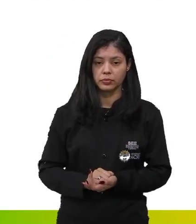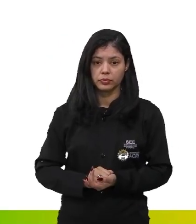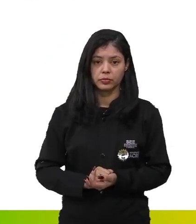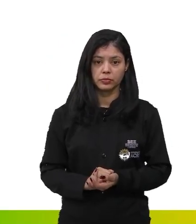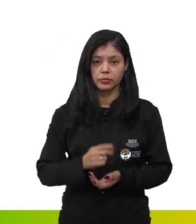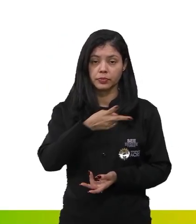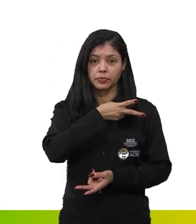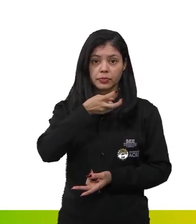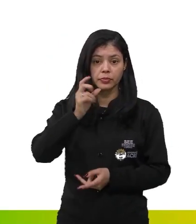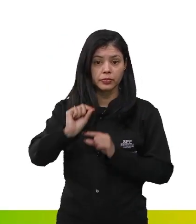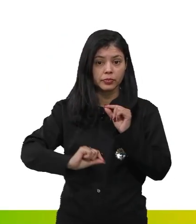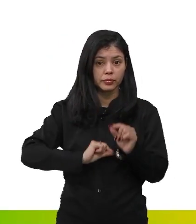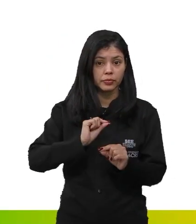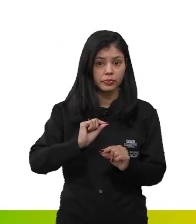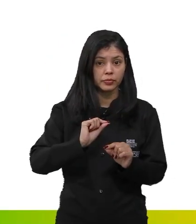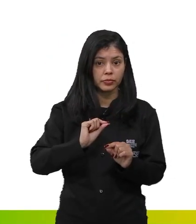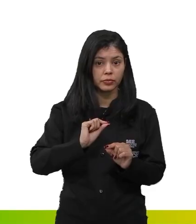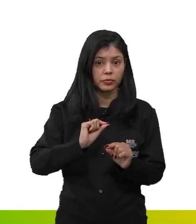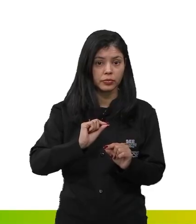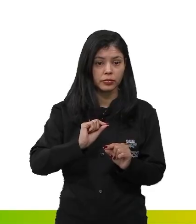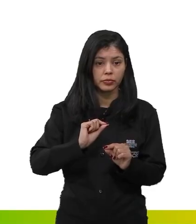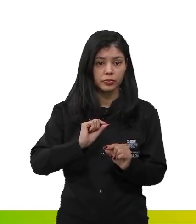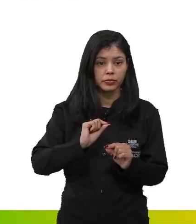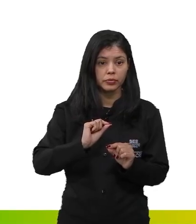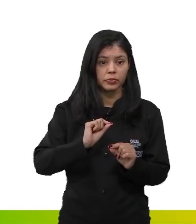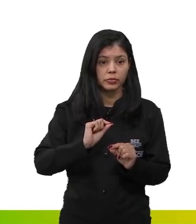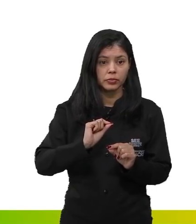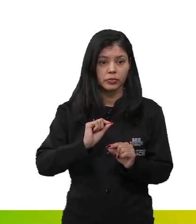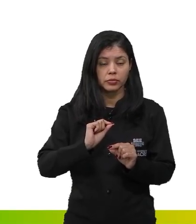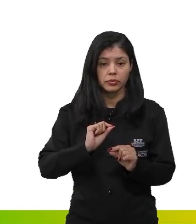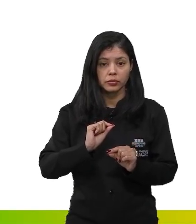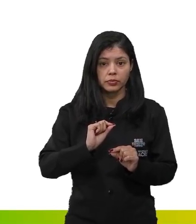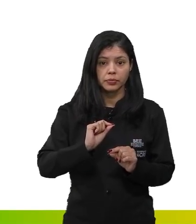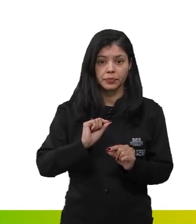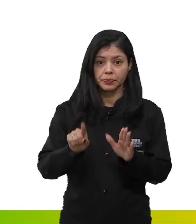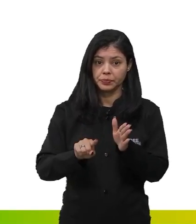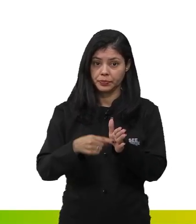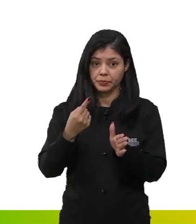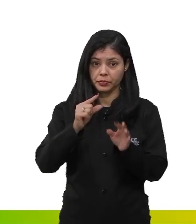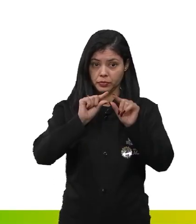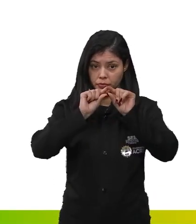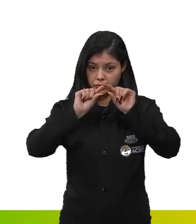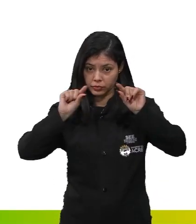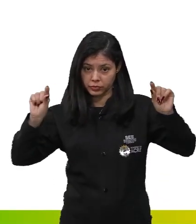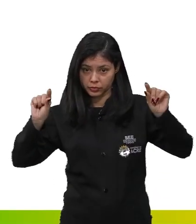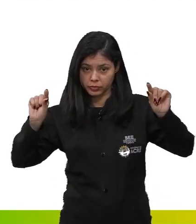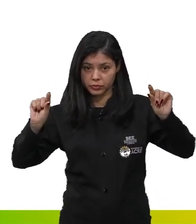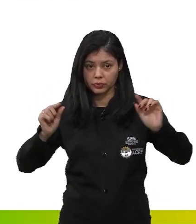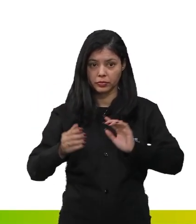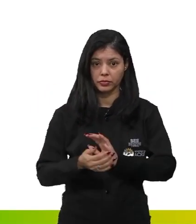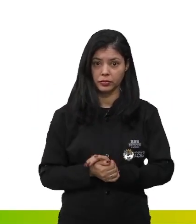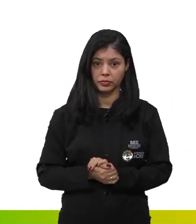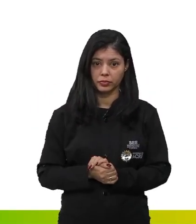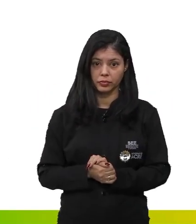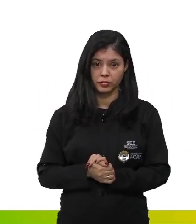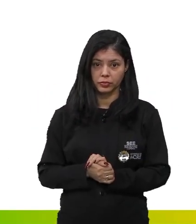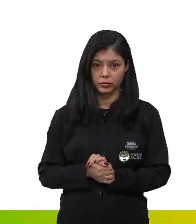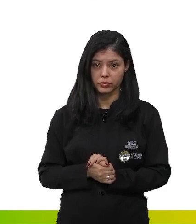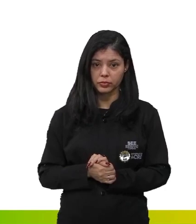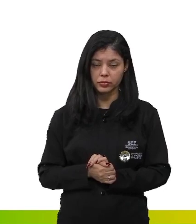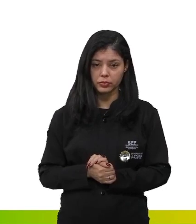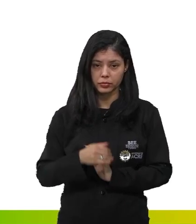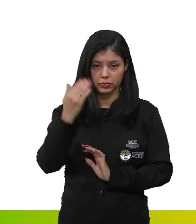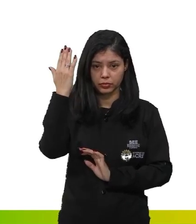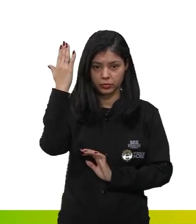você vai perceber que a Bula Papal Intercoetera, ela é essa primeira linha aqui, ó. Estão vendo